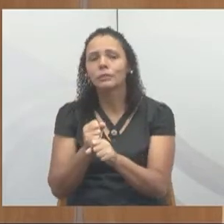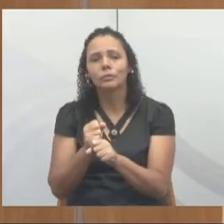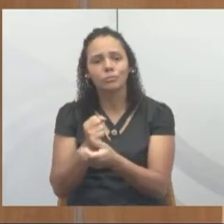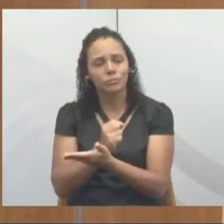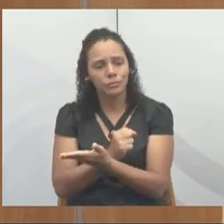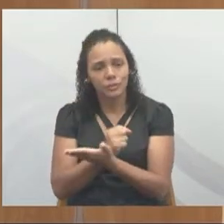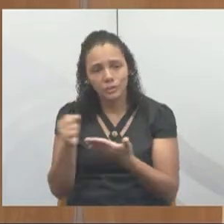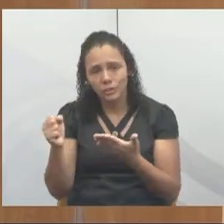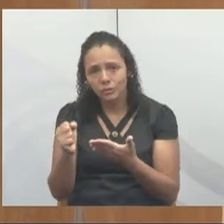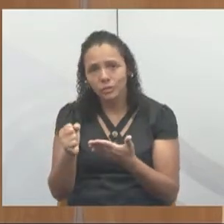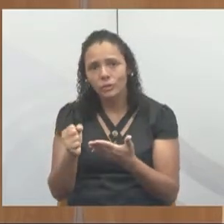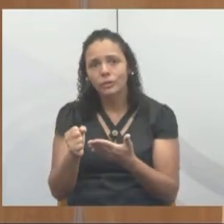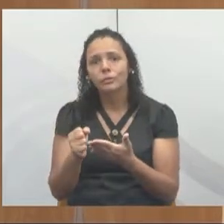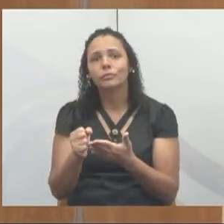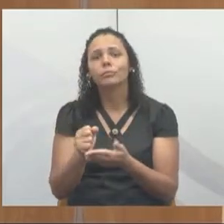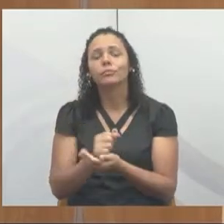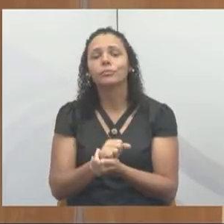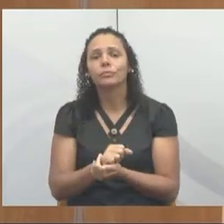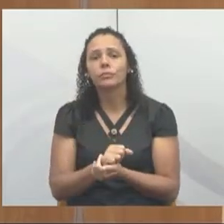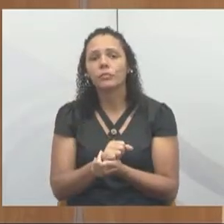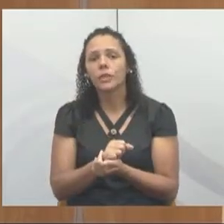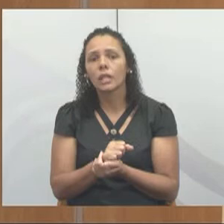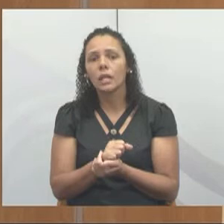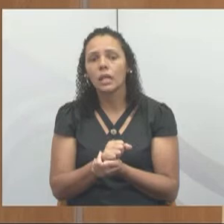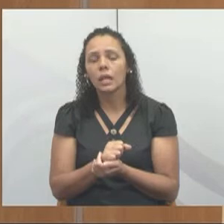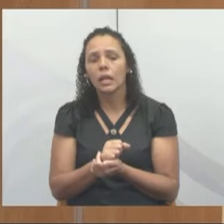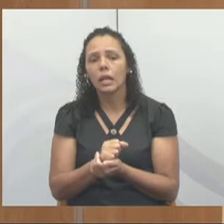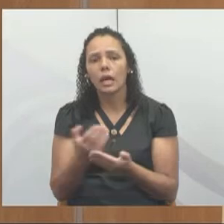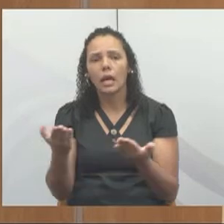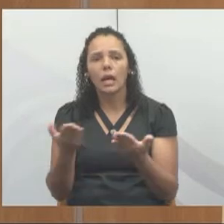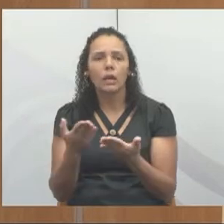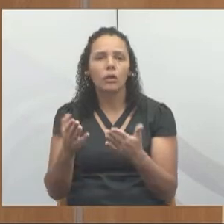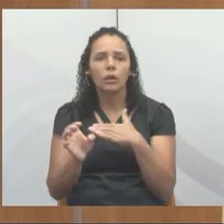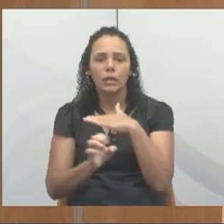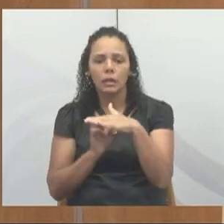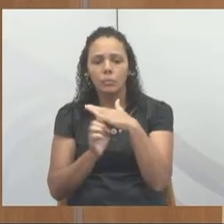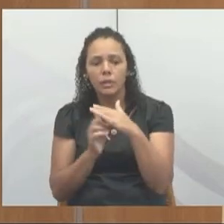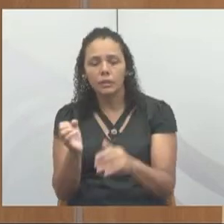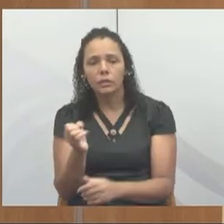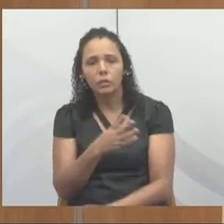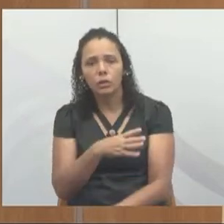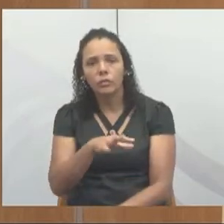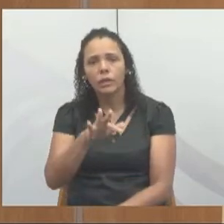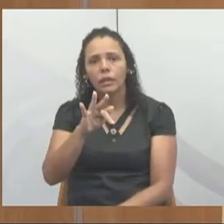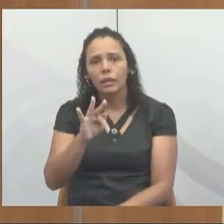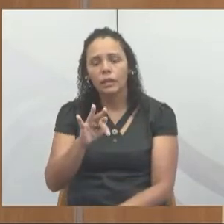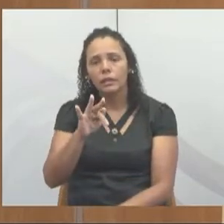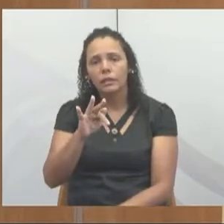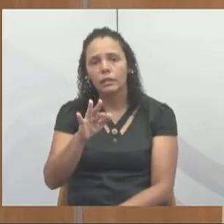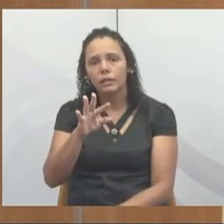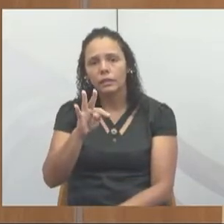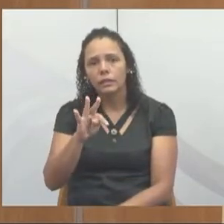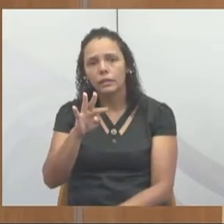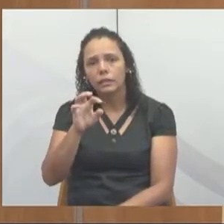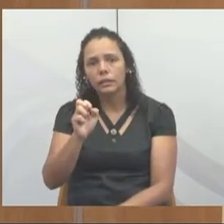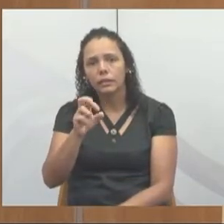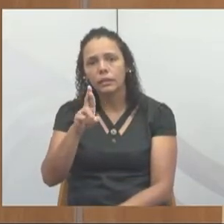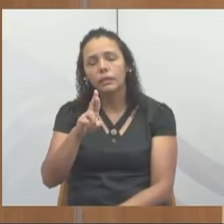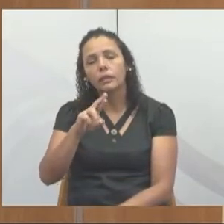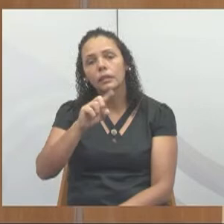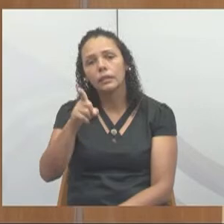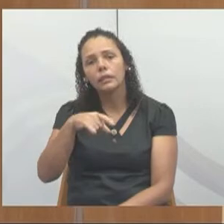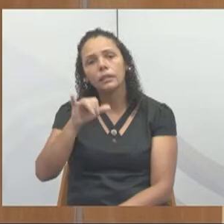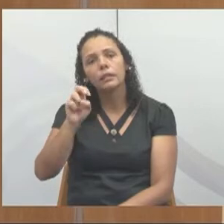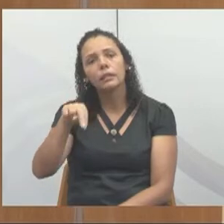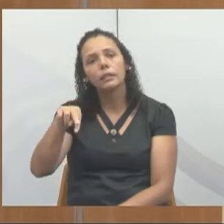gente relicitou, a Damasco perdeu a licitação, quem ganhou a licitação ali é a Terezinha de Jesus, que é uma OS inclusive